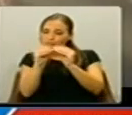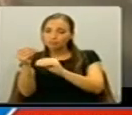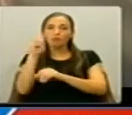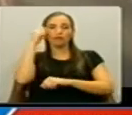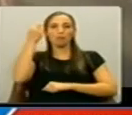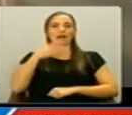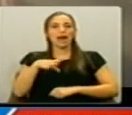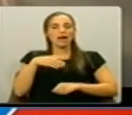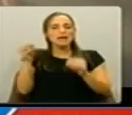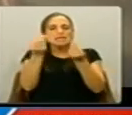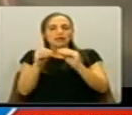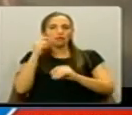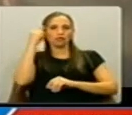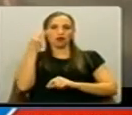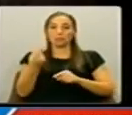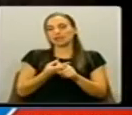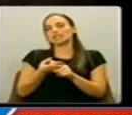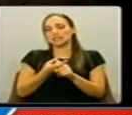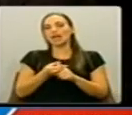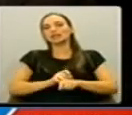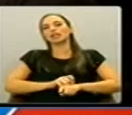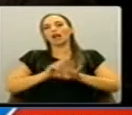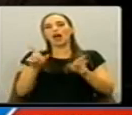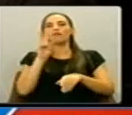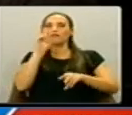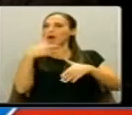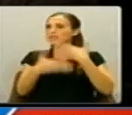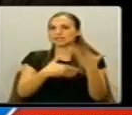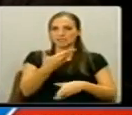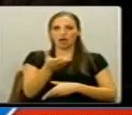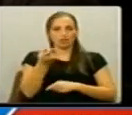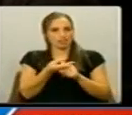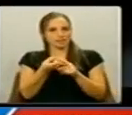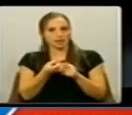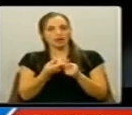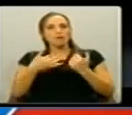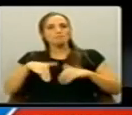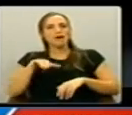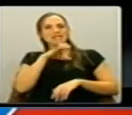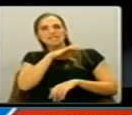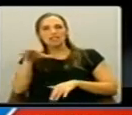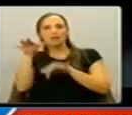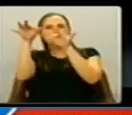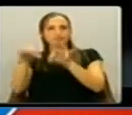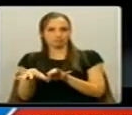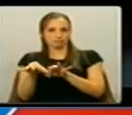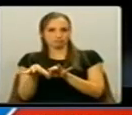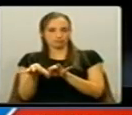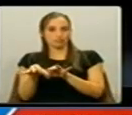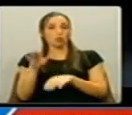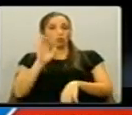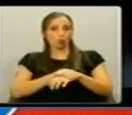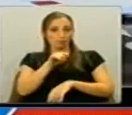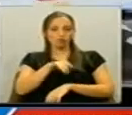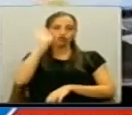que fosse interessante, obviamente, do ponto de vista da ação, mas também o mais cientificamente correto. E, por isso, chamou precisamente